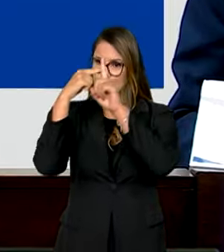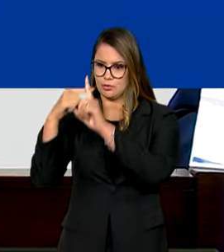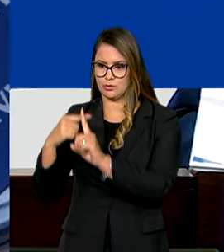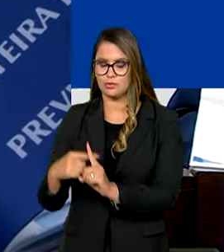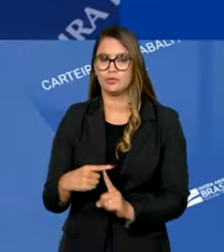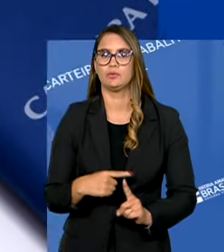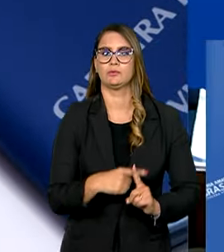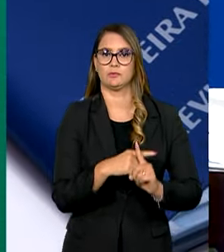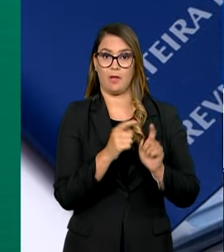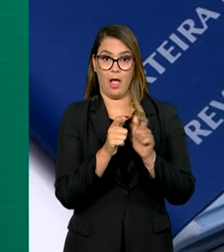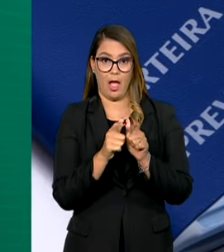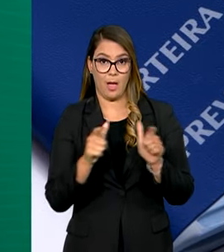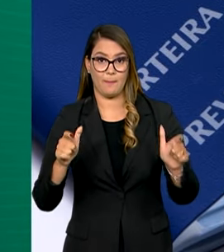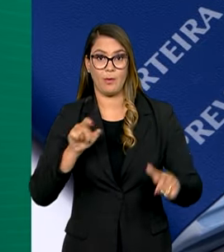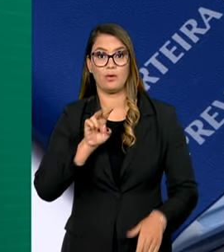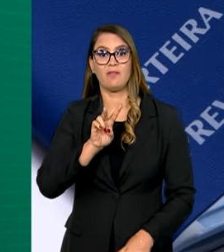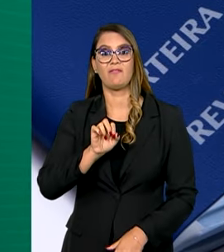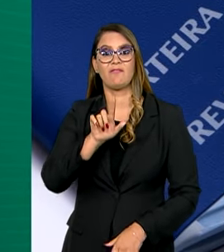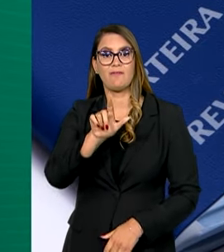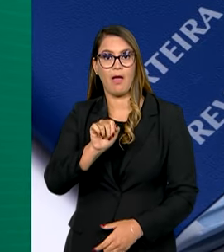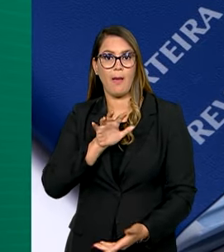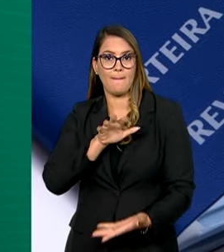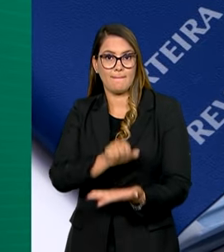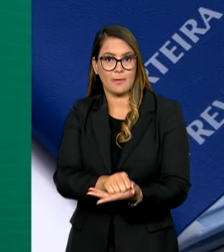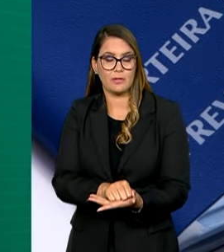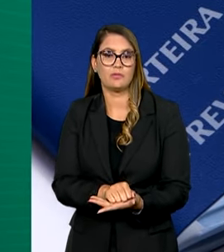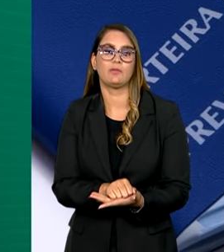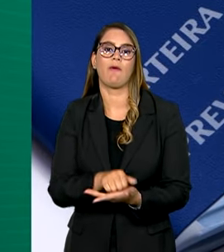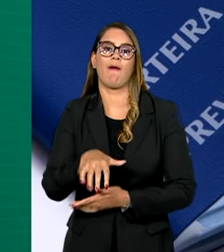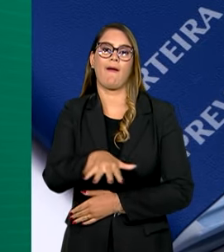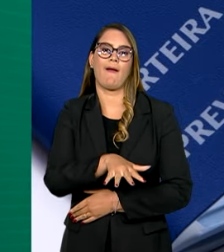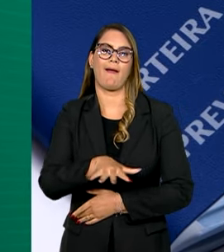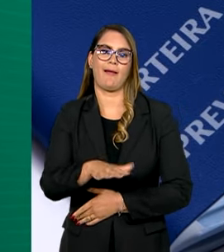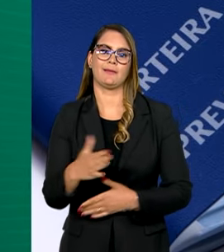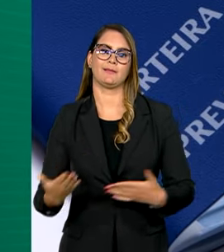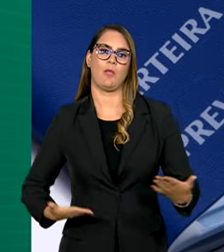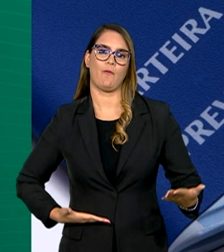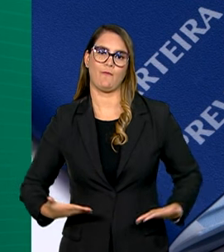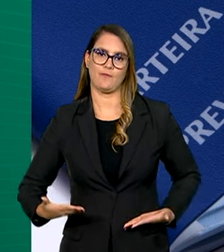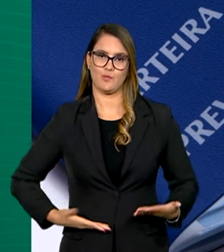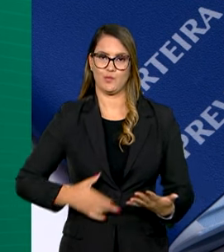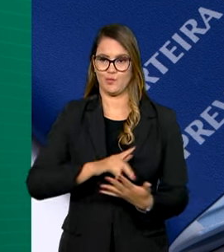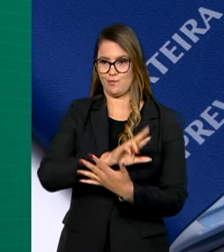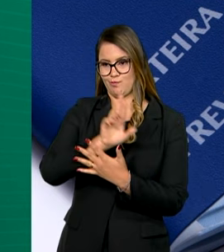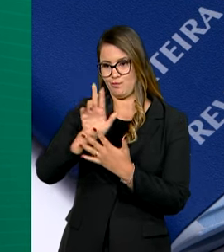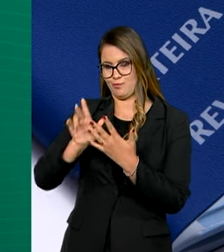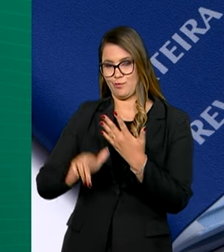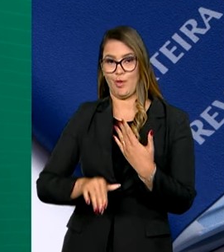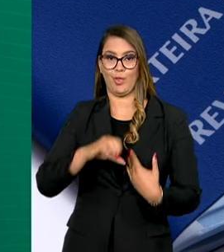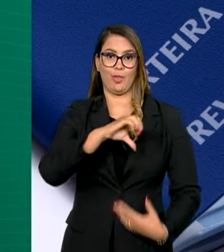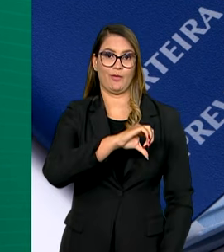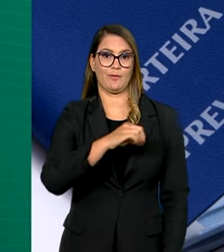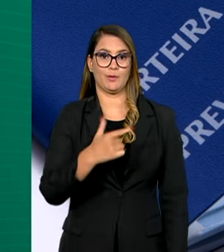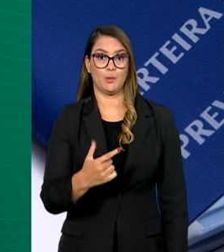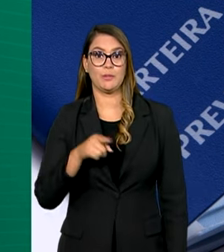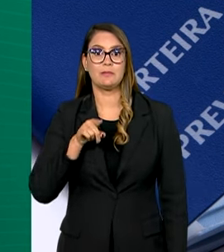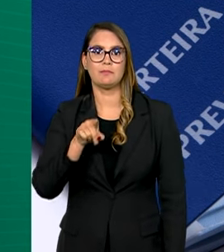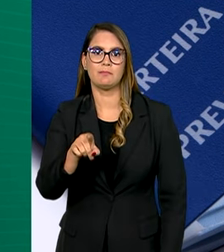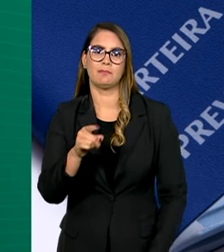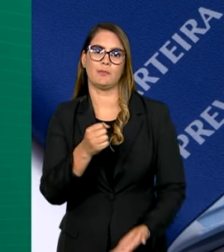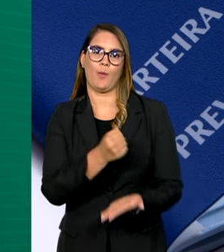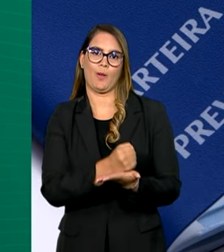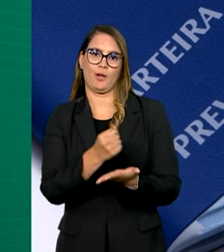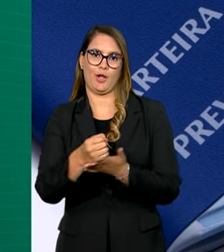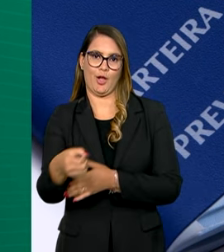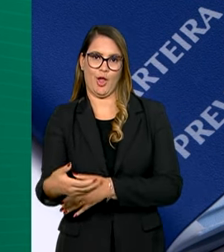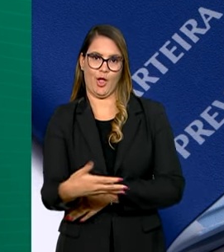A maioria das vagas preenchidas foi no setor de serviços, 92 mil contratações. E